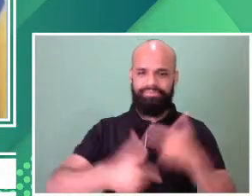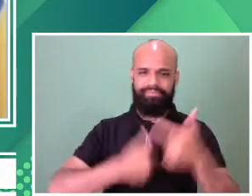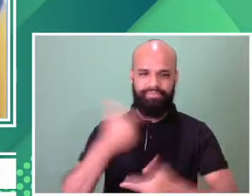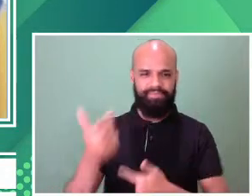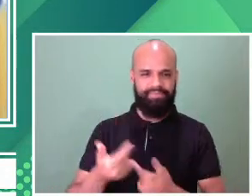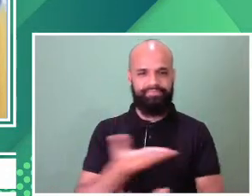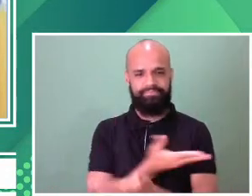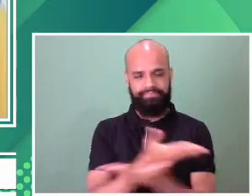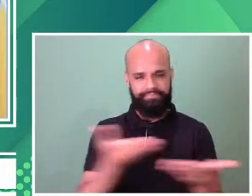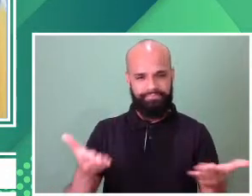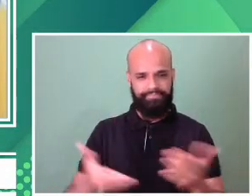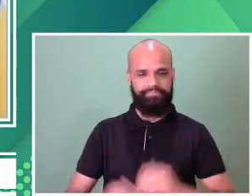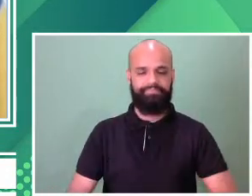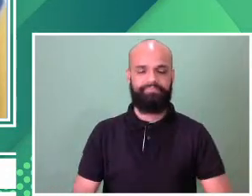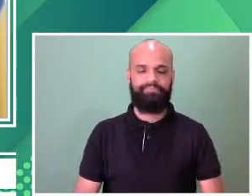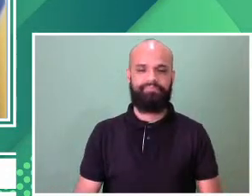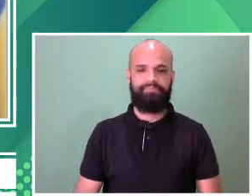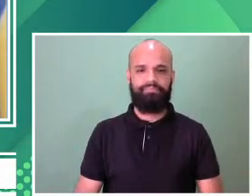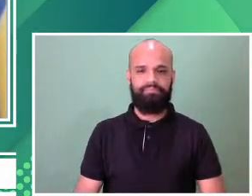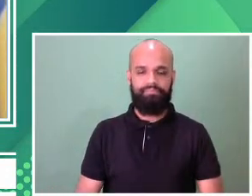para todos nós.